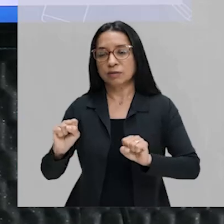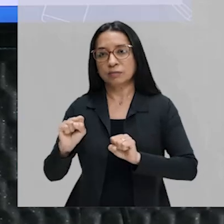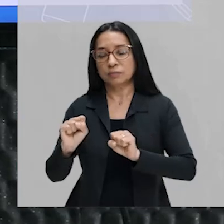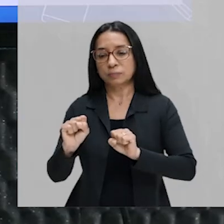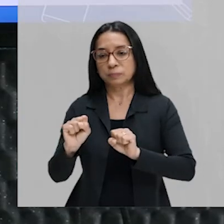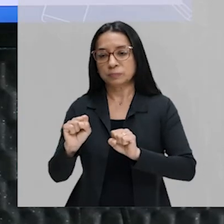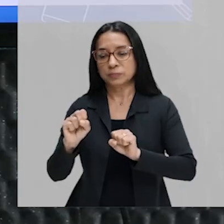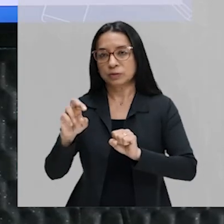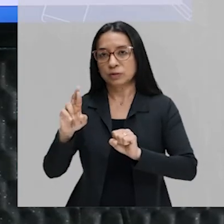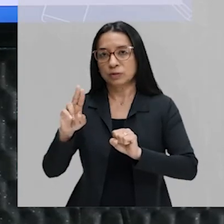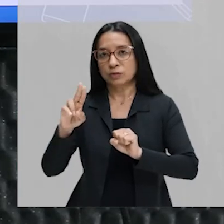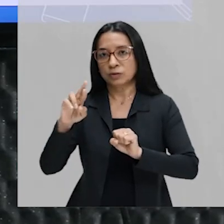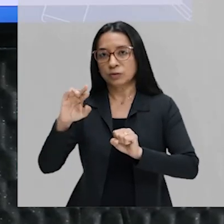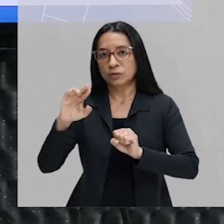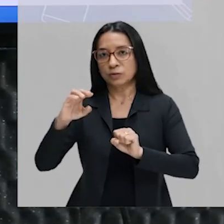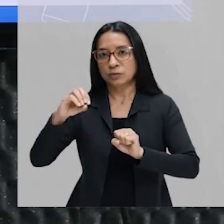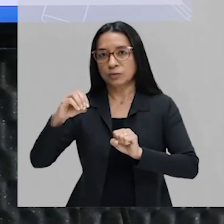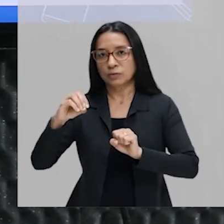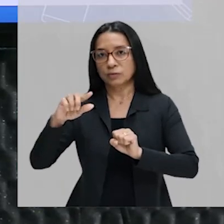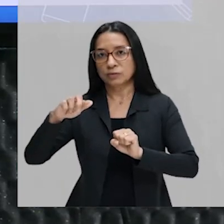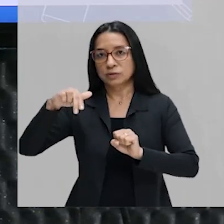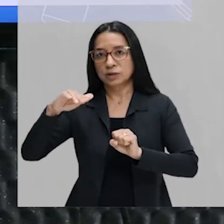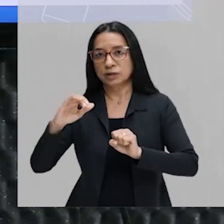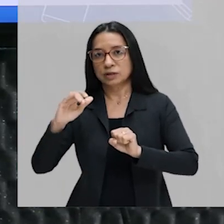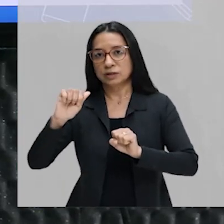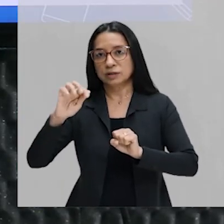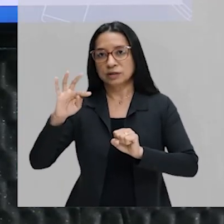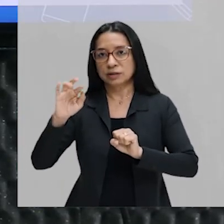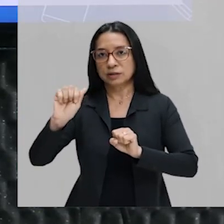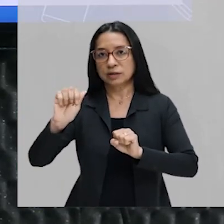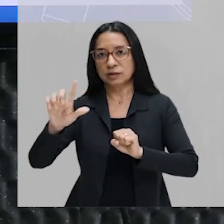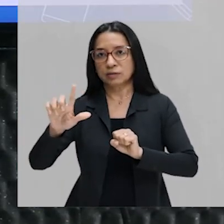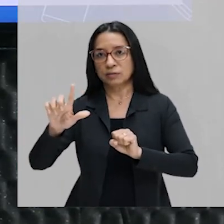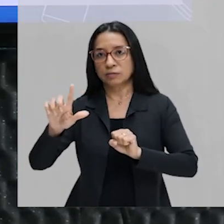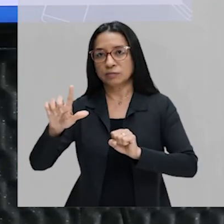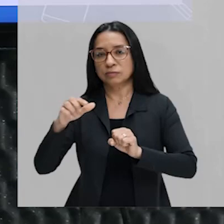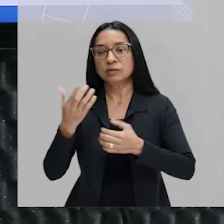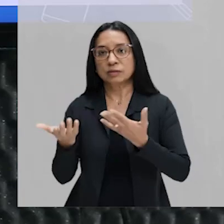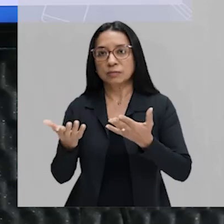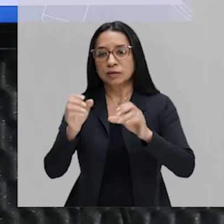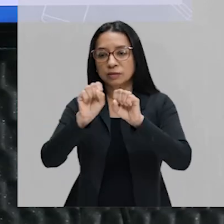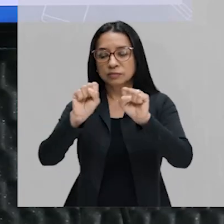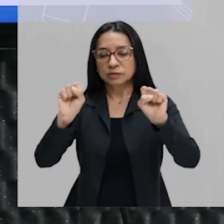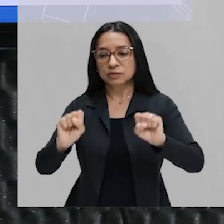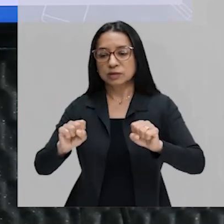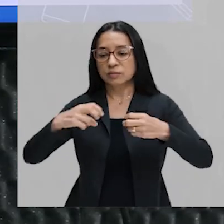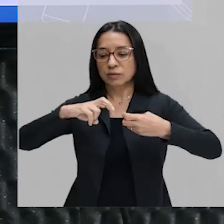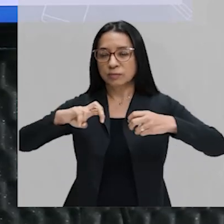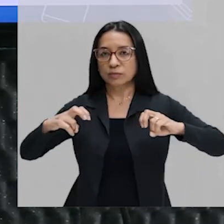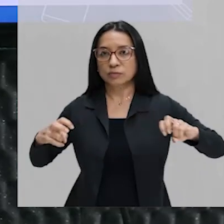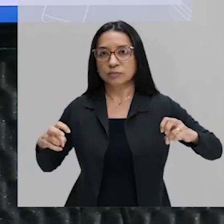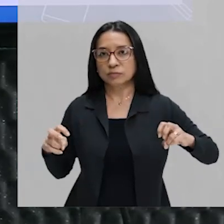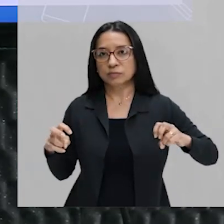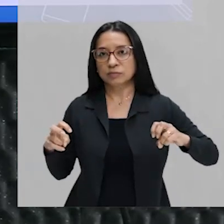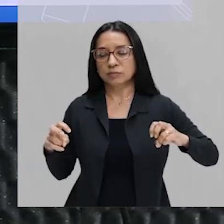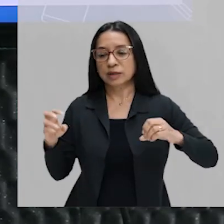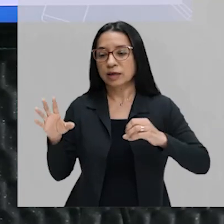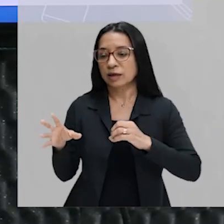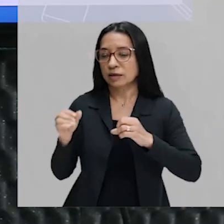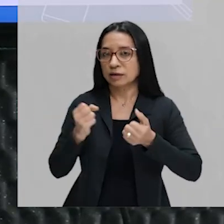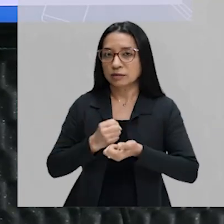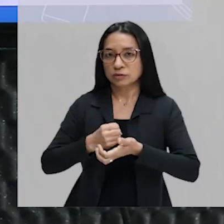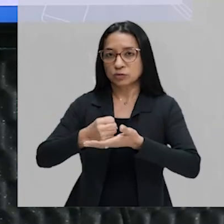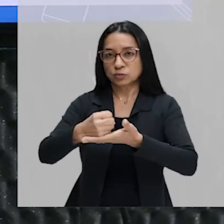sistema reprodutor. Então, é um tipo de órgão que vai estar auxiliando, tá? Que vai